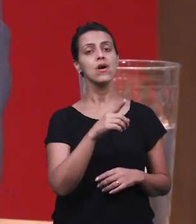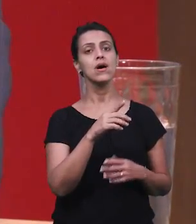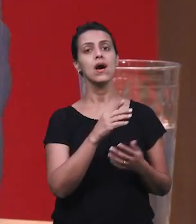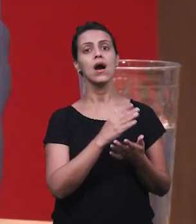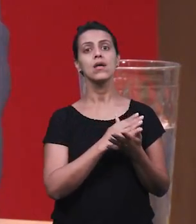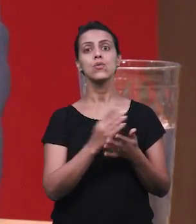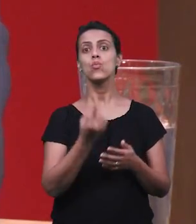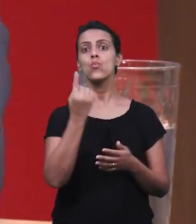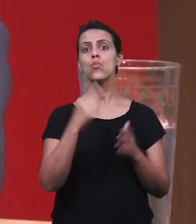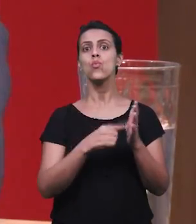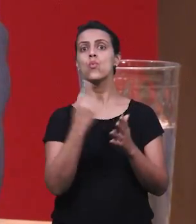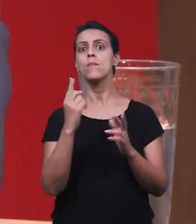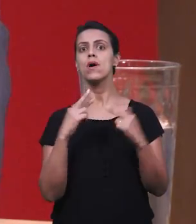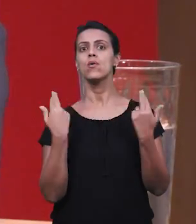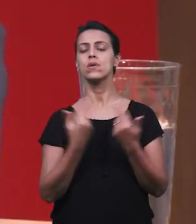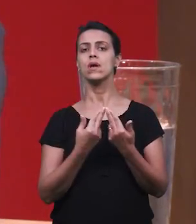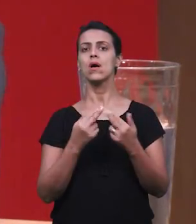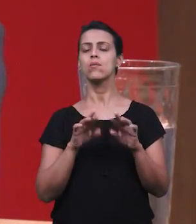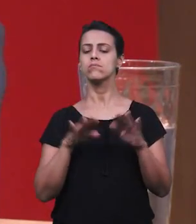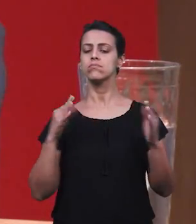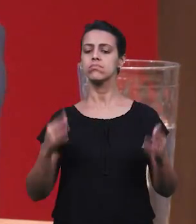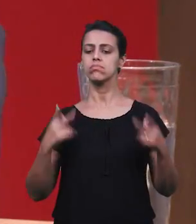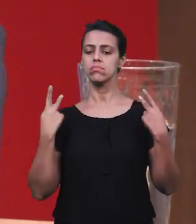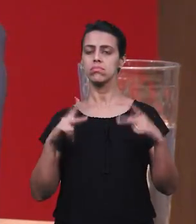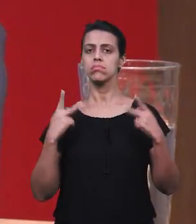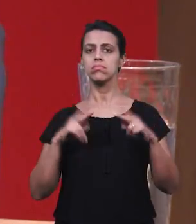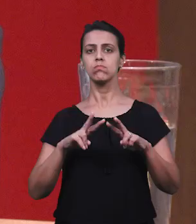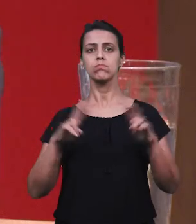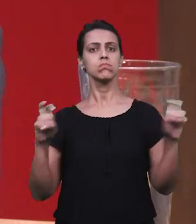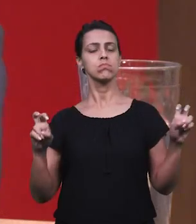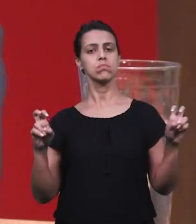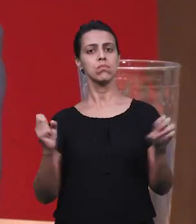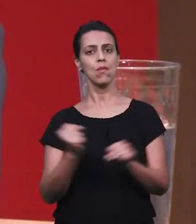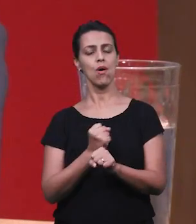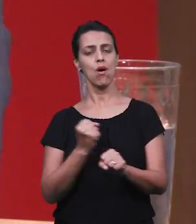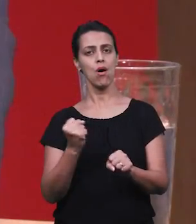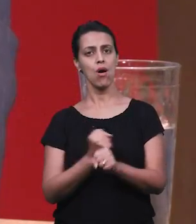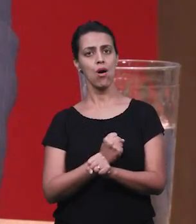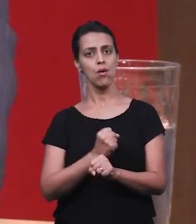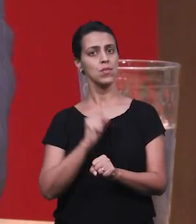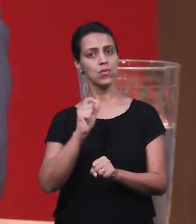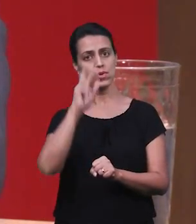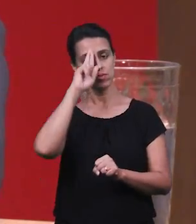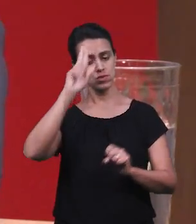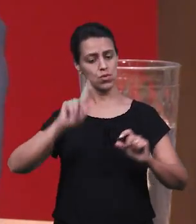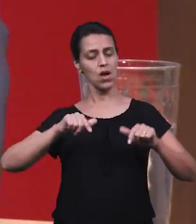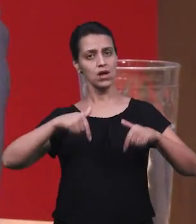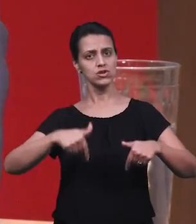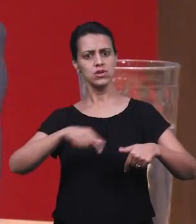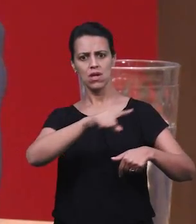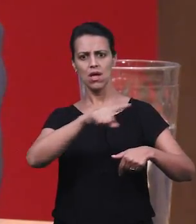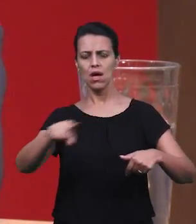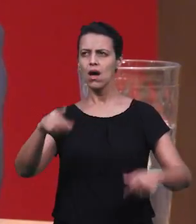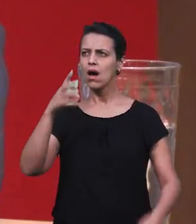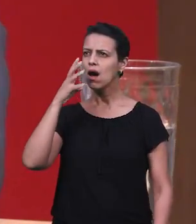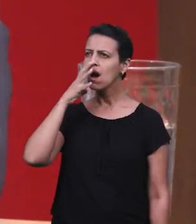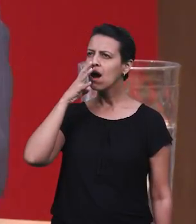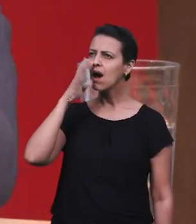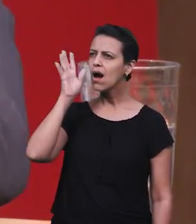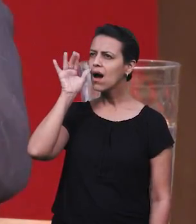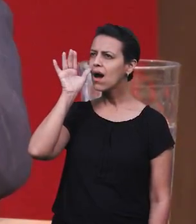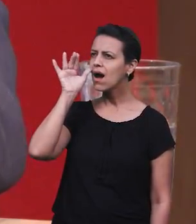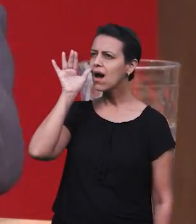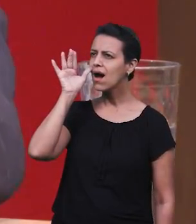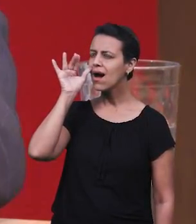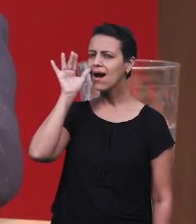a ele a palavra, ele trouxe uma palavra sobre a obra, aquilo que o senhor estava fazendo no nosso meio, eles se interessaram e